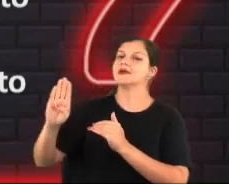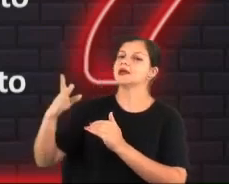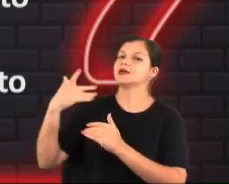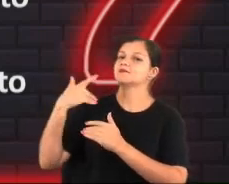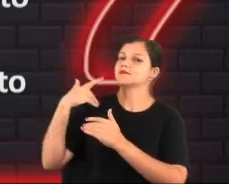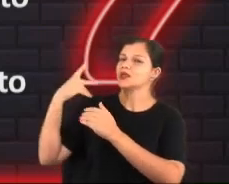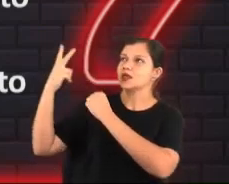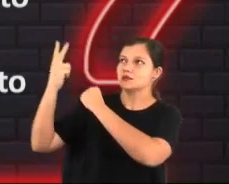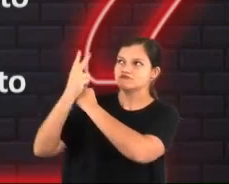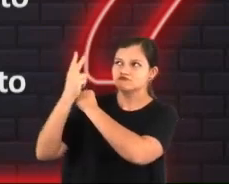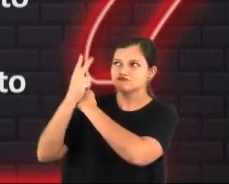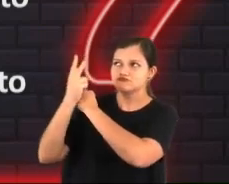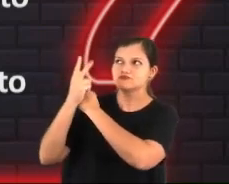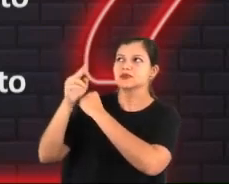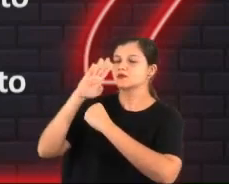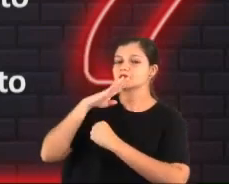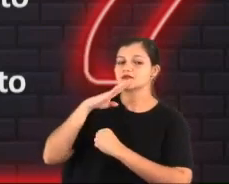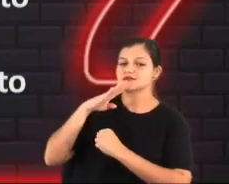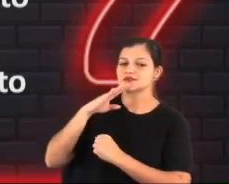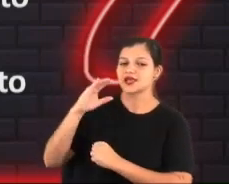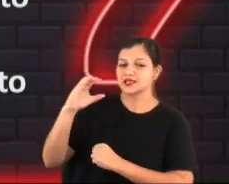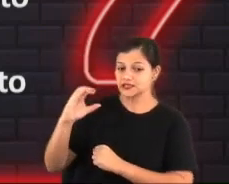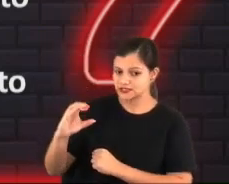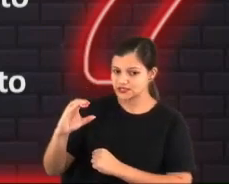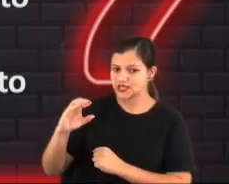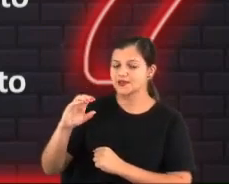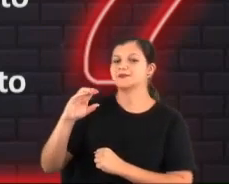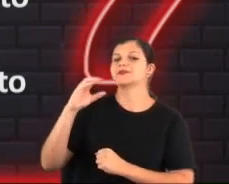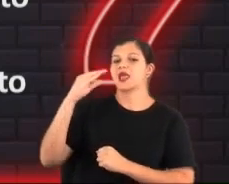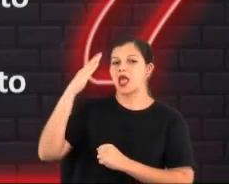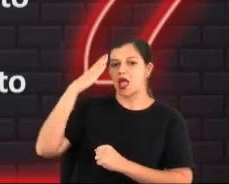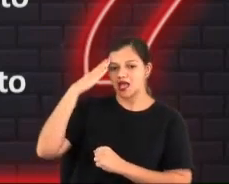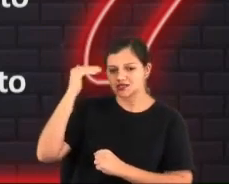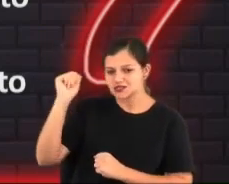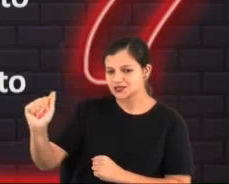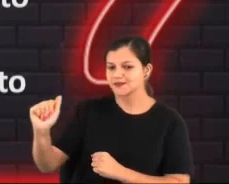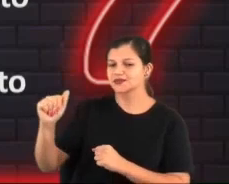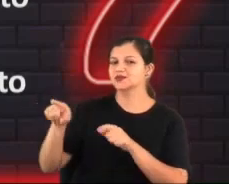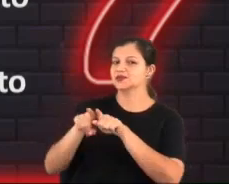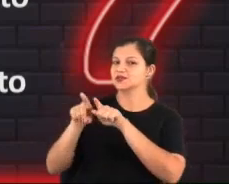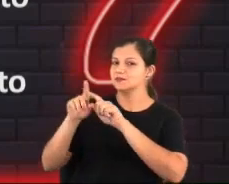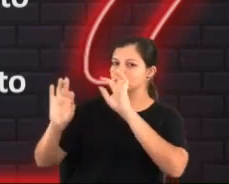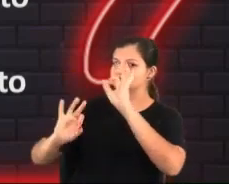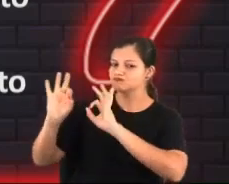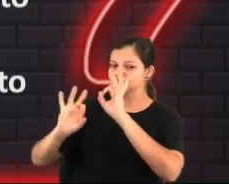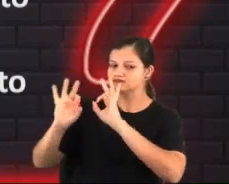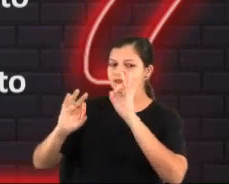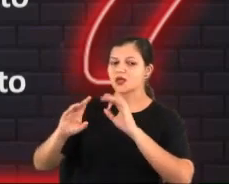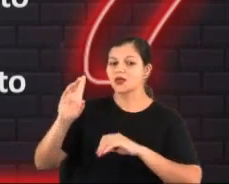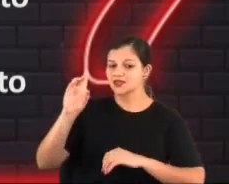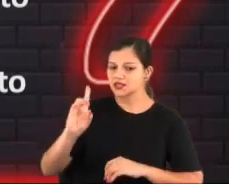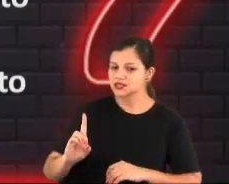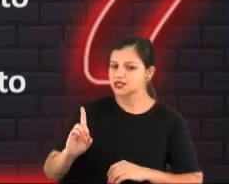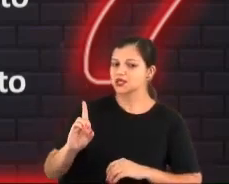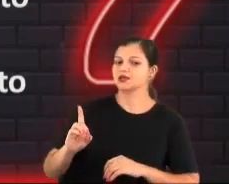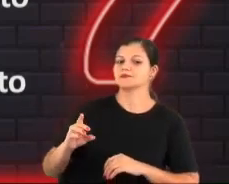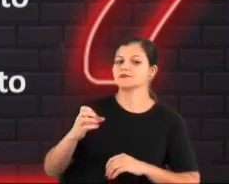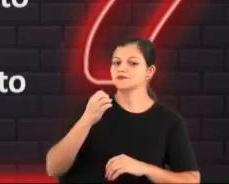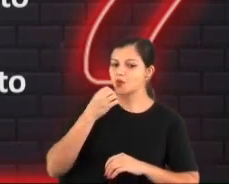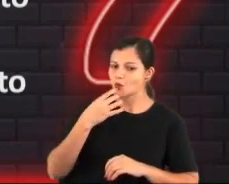sabedoria e a disciplina. Ou letra D, o bom senso e o conhecimento. A, B, C ou